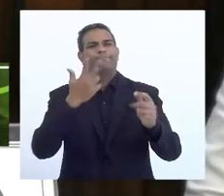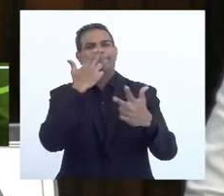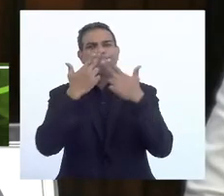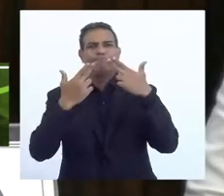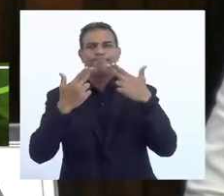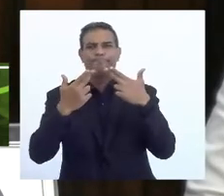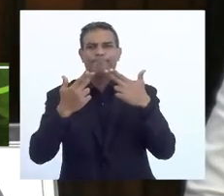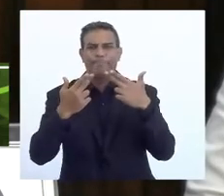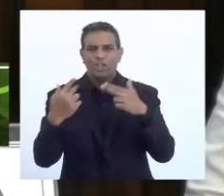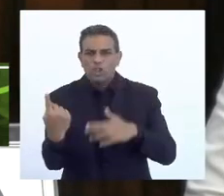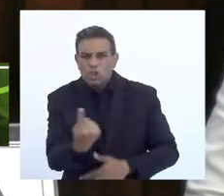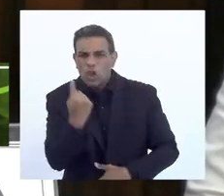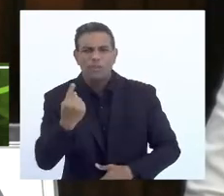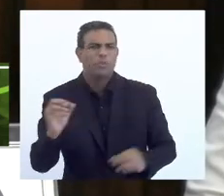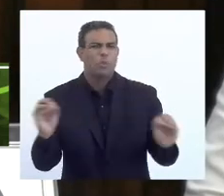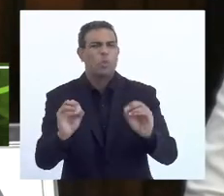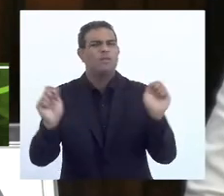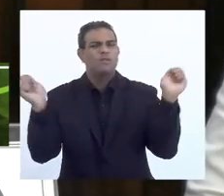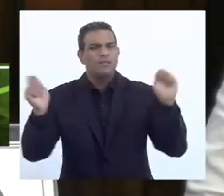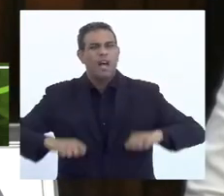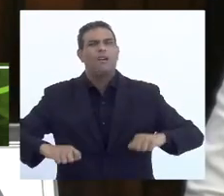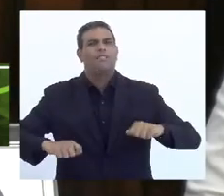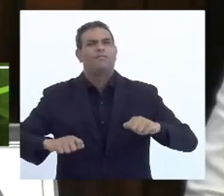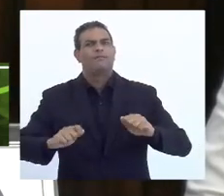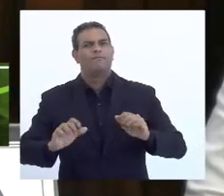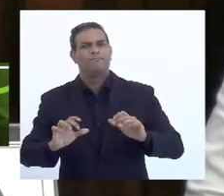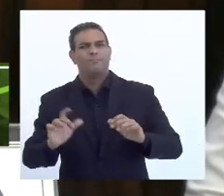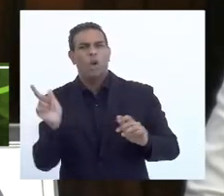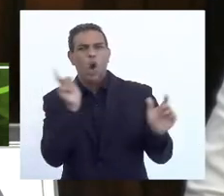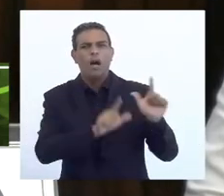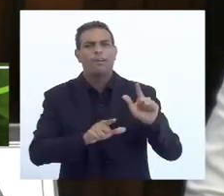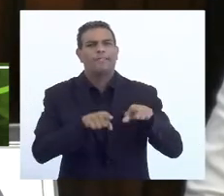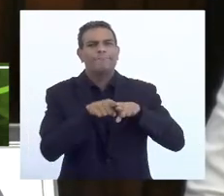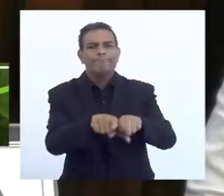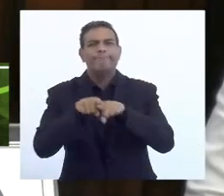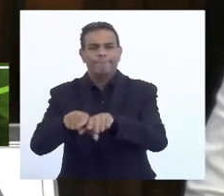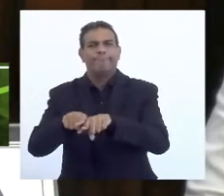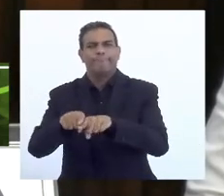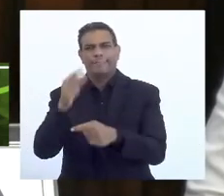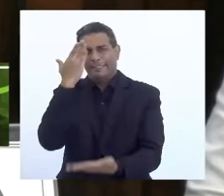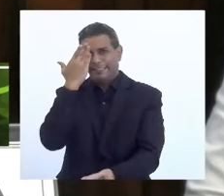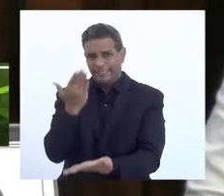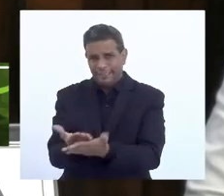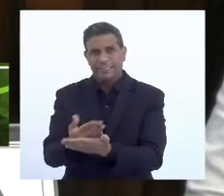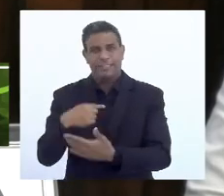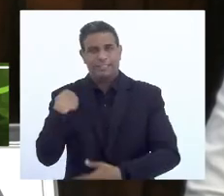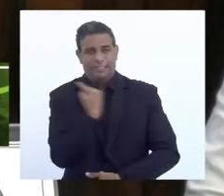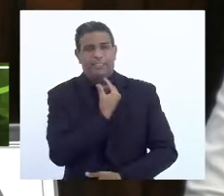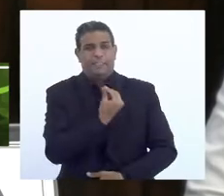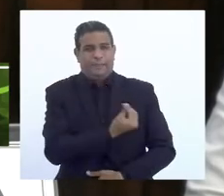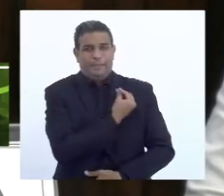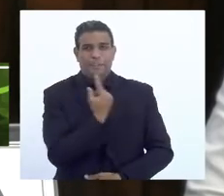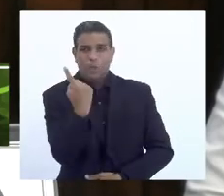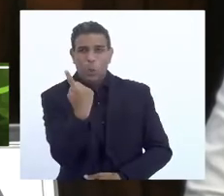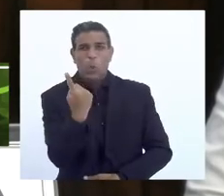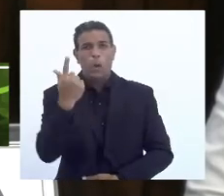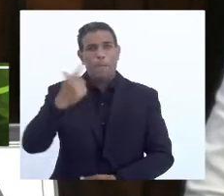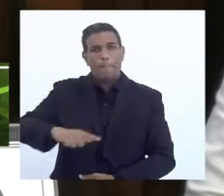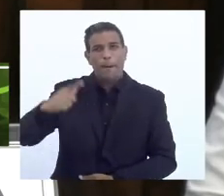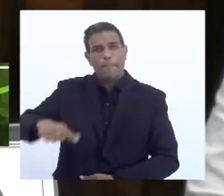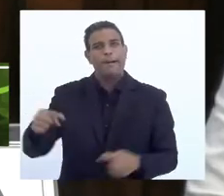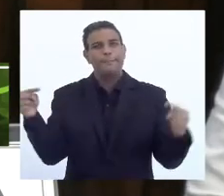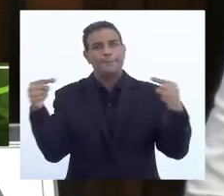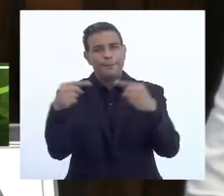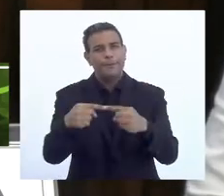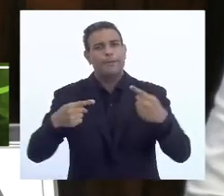tão pouco solitário. Eu vivi muita violência sozinha. E eu posso garantir que quando nós temos umas às outras para